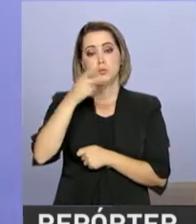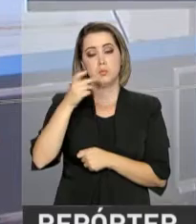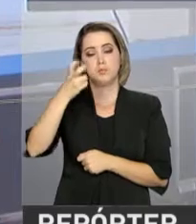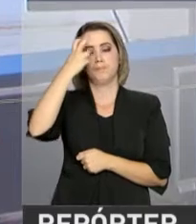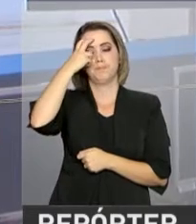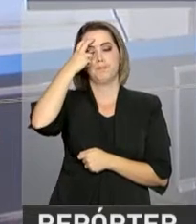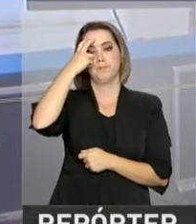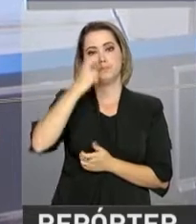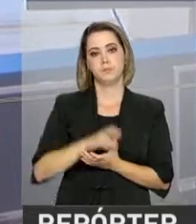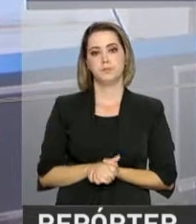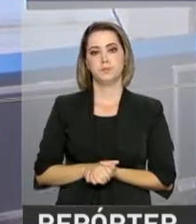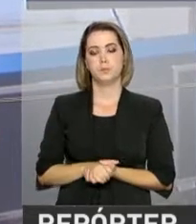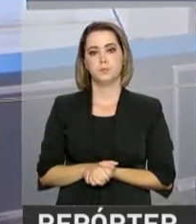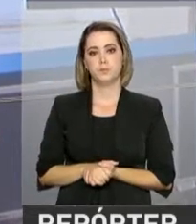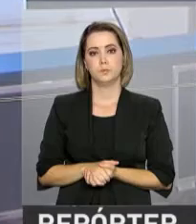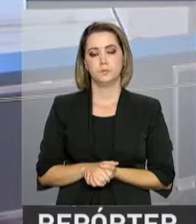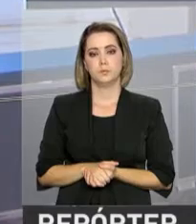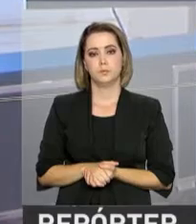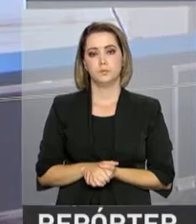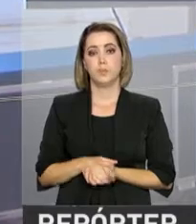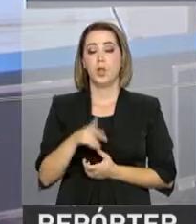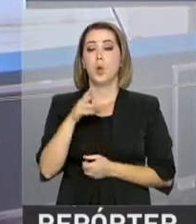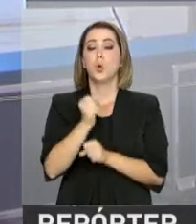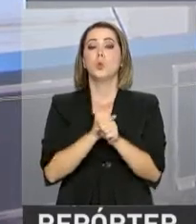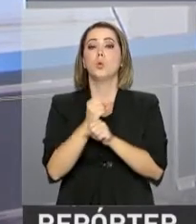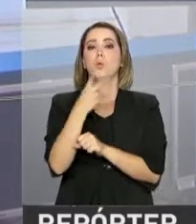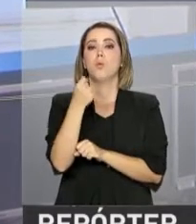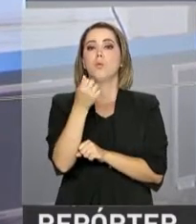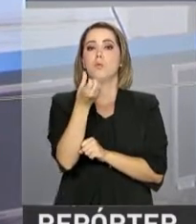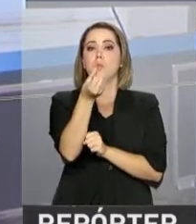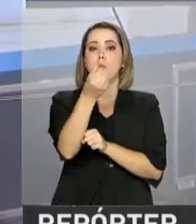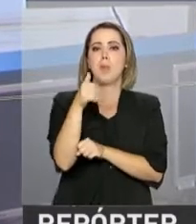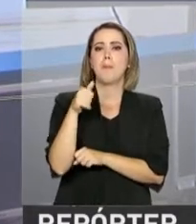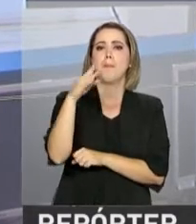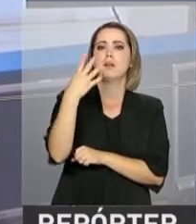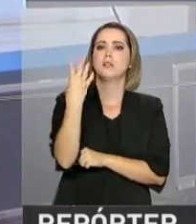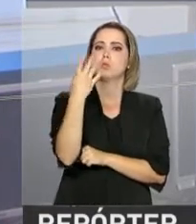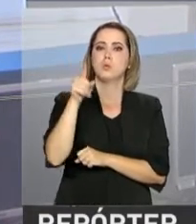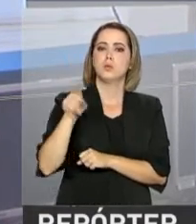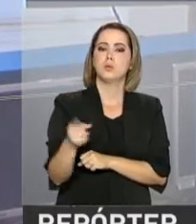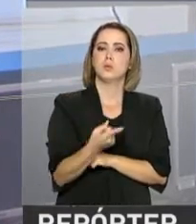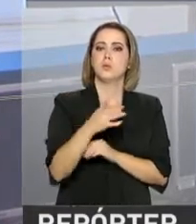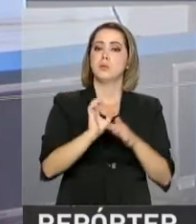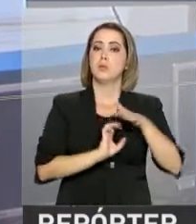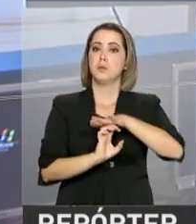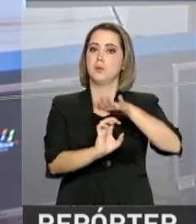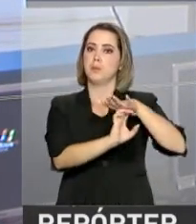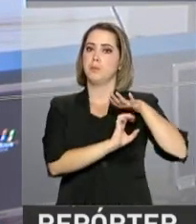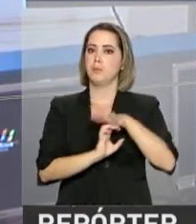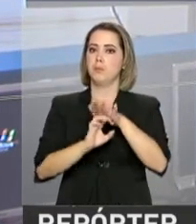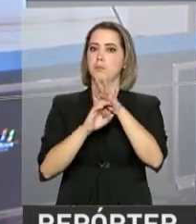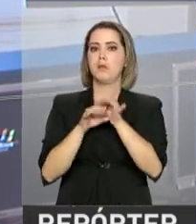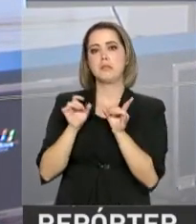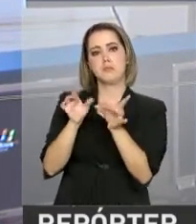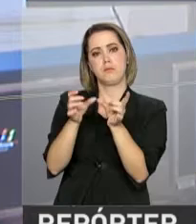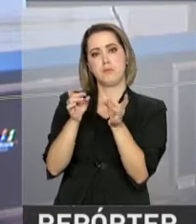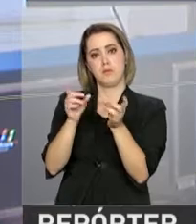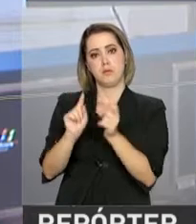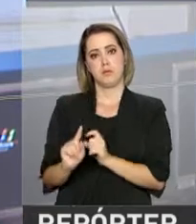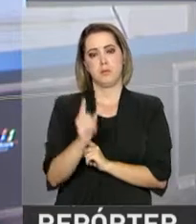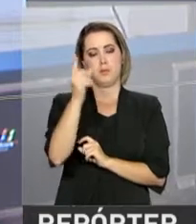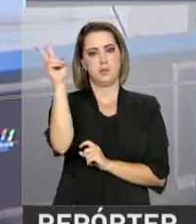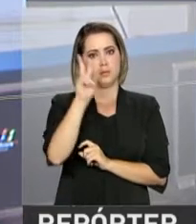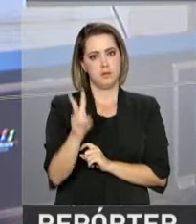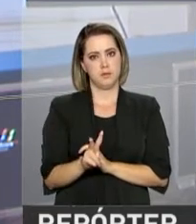cultural. Em 2016, mais de 4 mil pequenas e microempresas exportaram seus produtos pela primeira